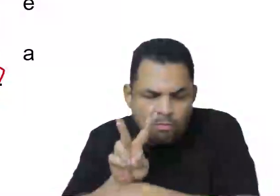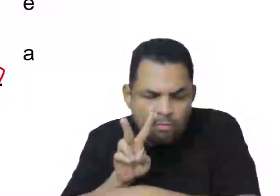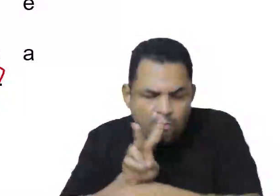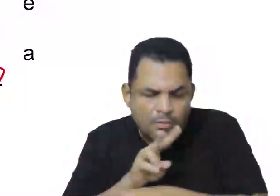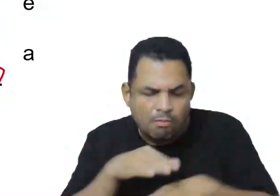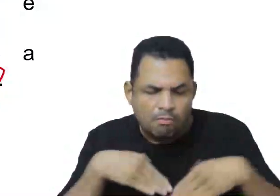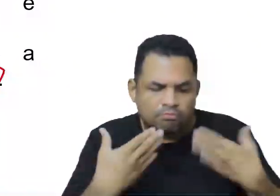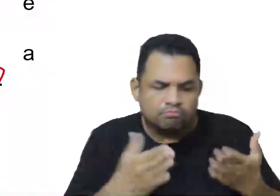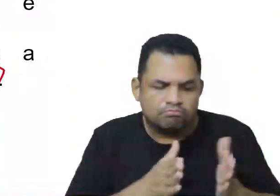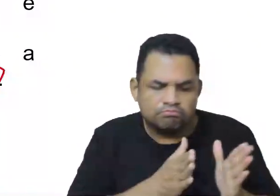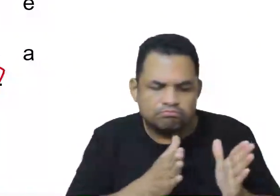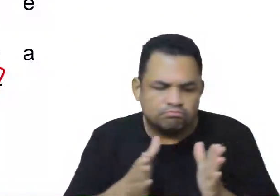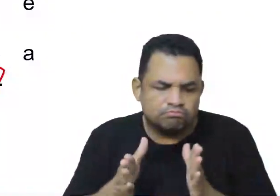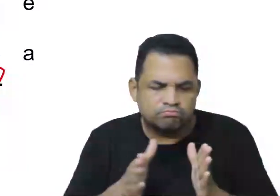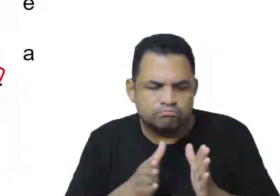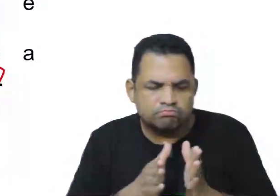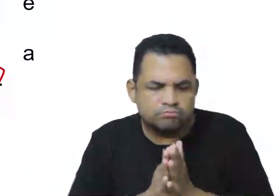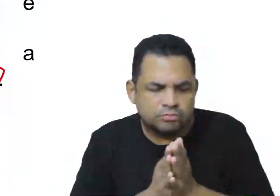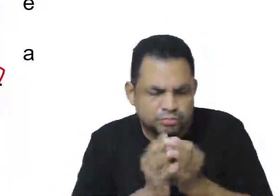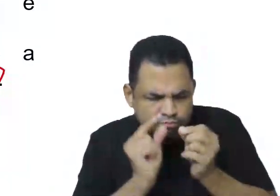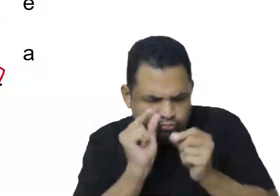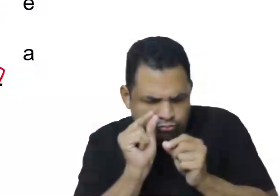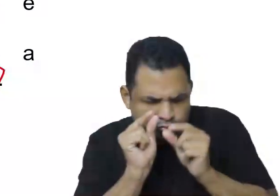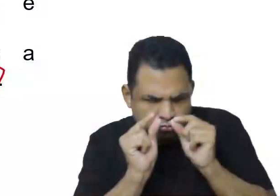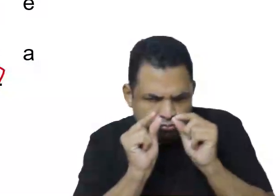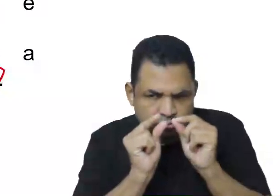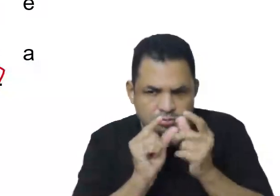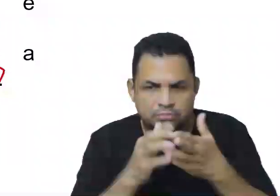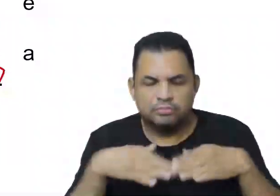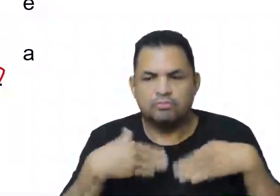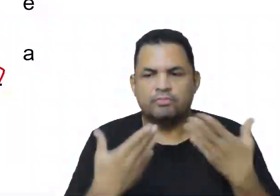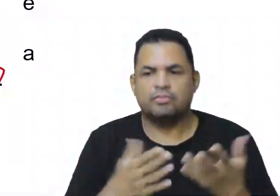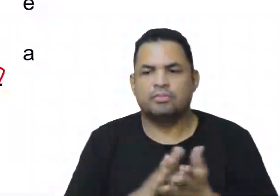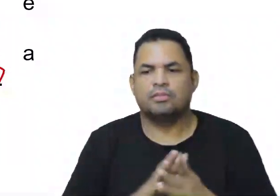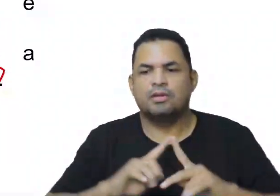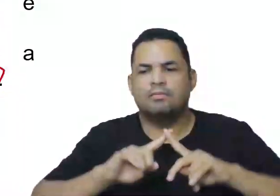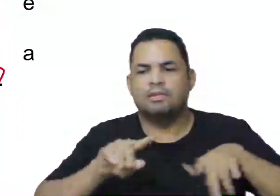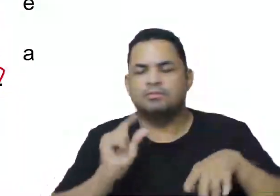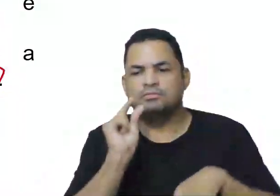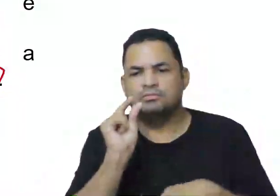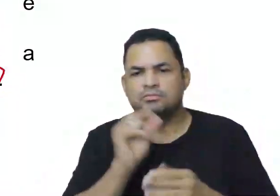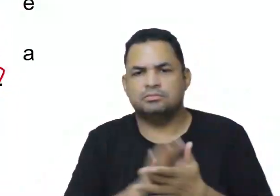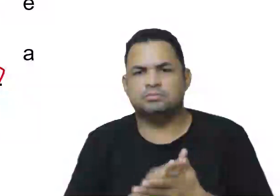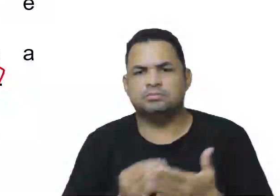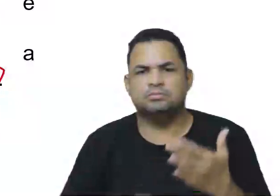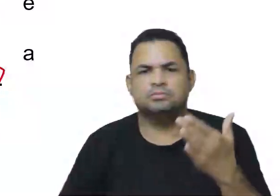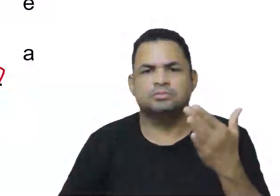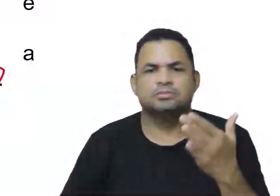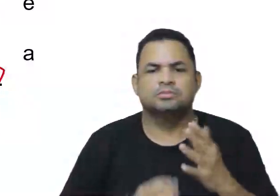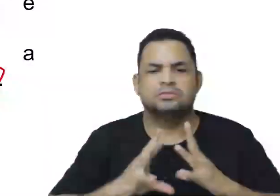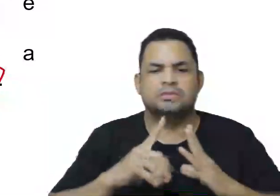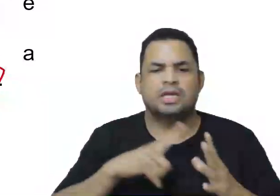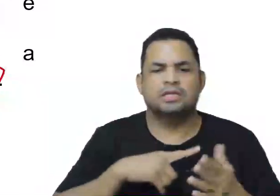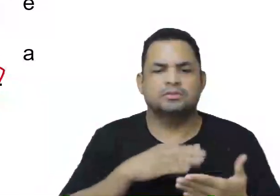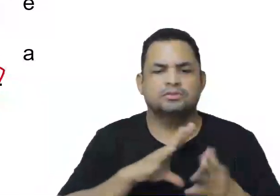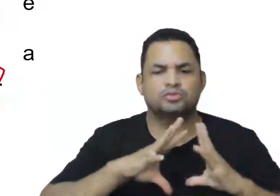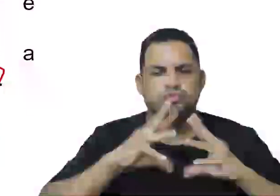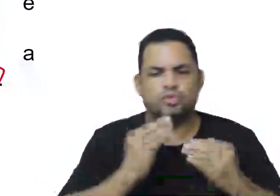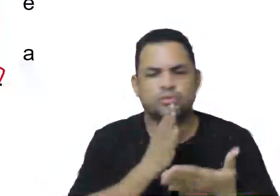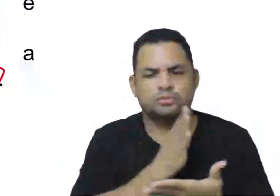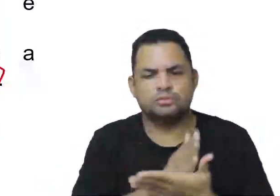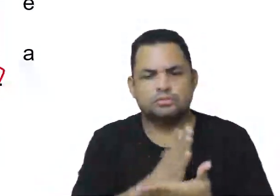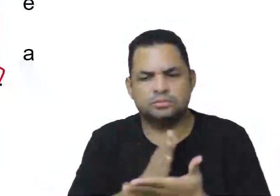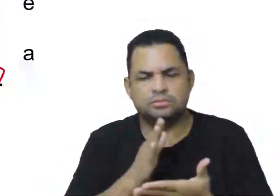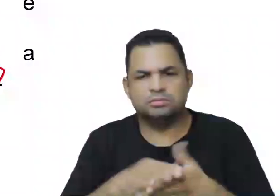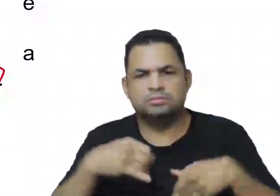período, é tudo muito minúsculo, mas nesse minúsculo está acontecendo toda a divisão que vai